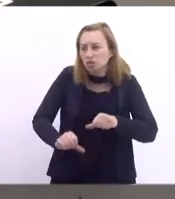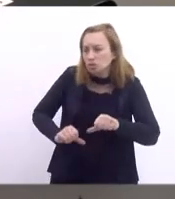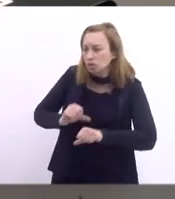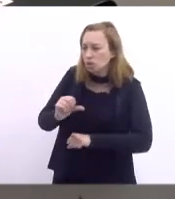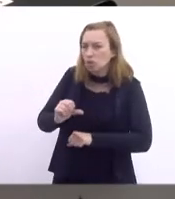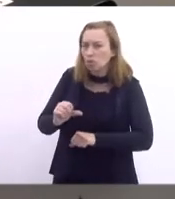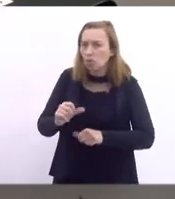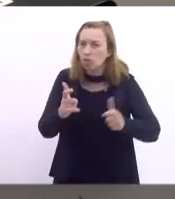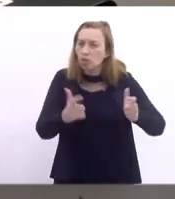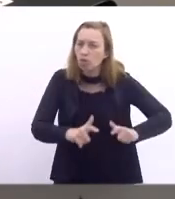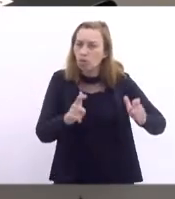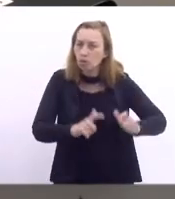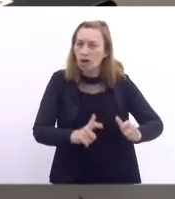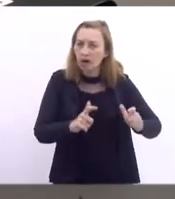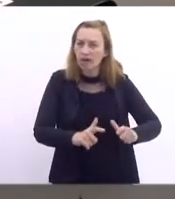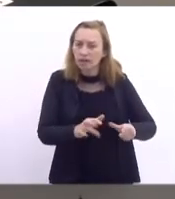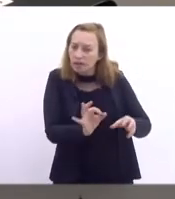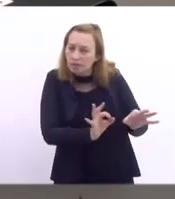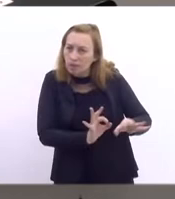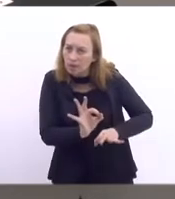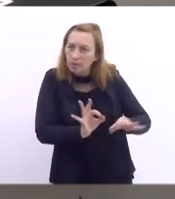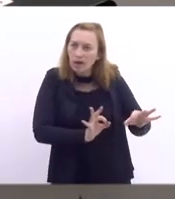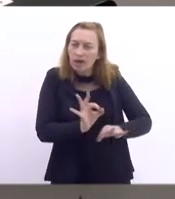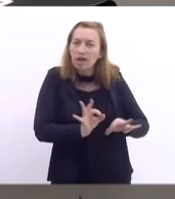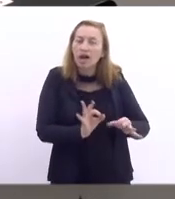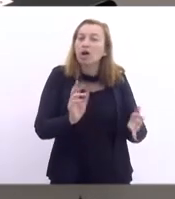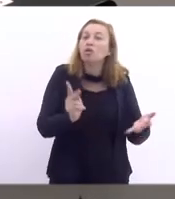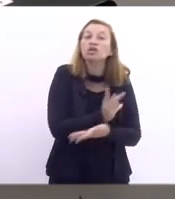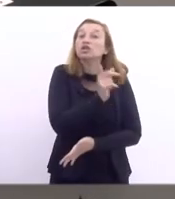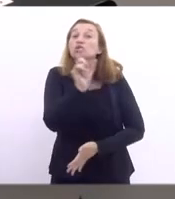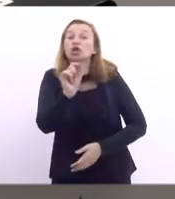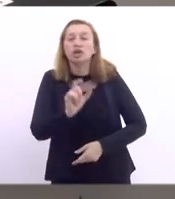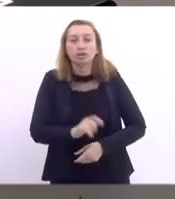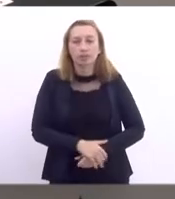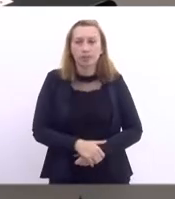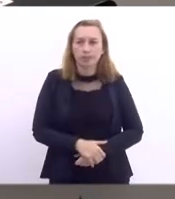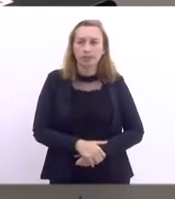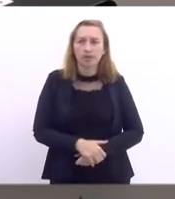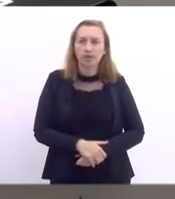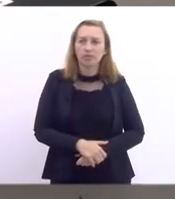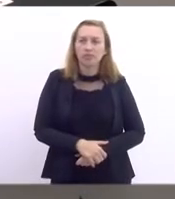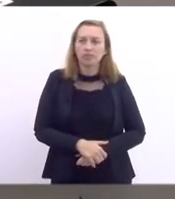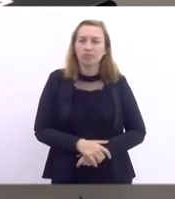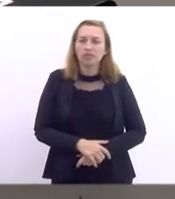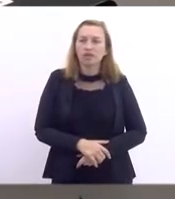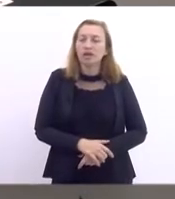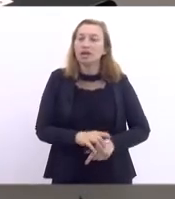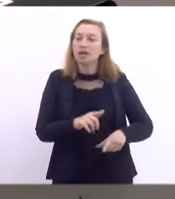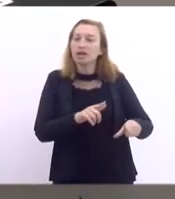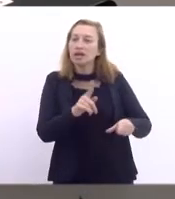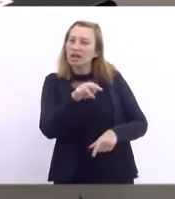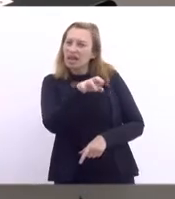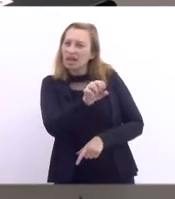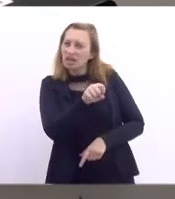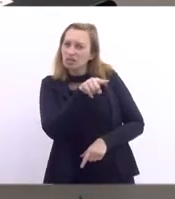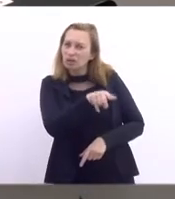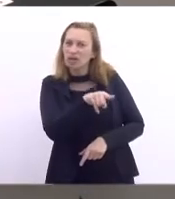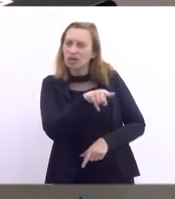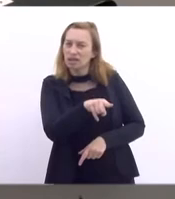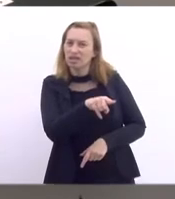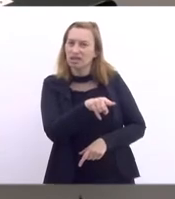você dá uma limpada na fonte e o que que acontece você aquela operação de crédito quer ali